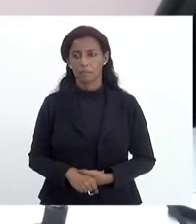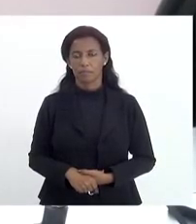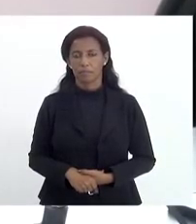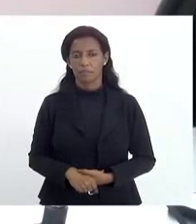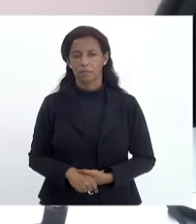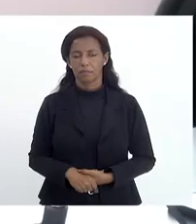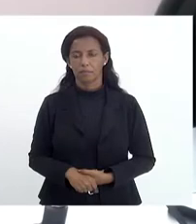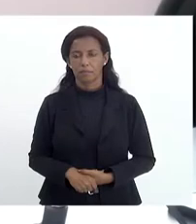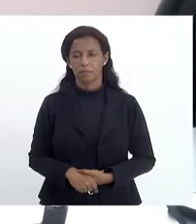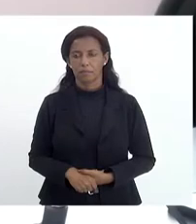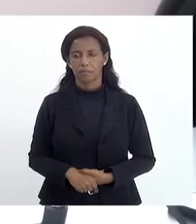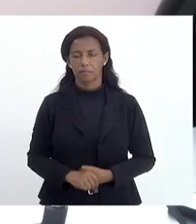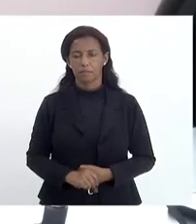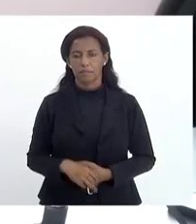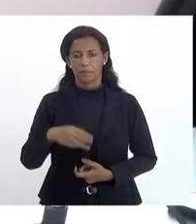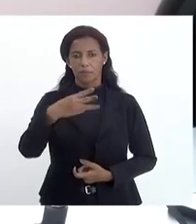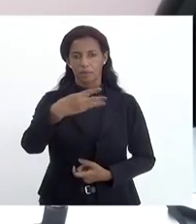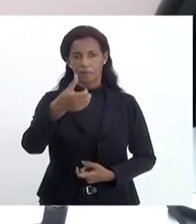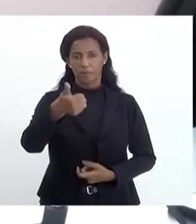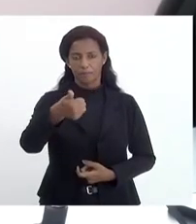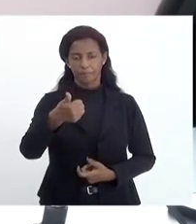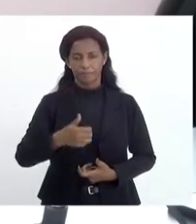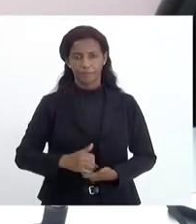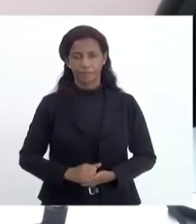votação, aprovada 30. 31.